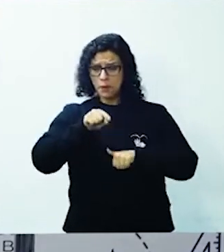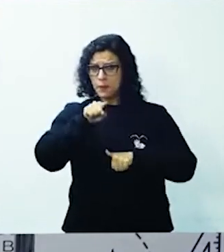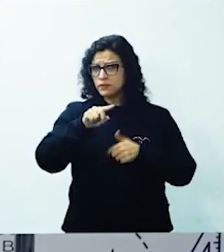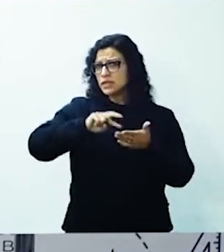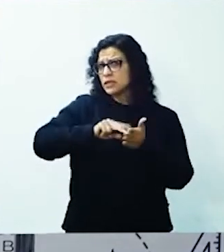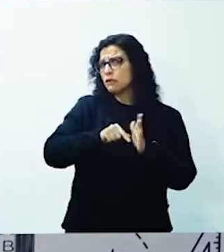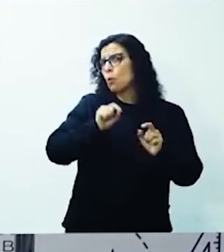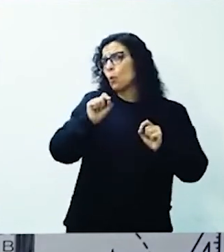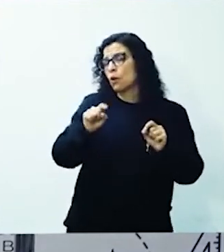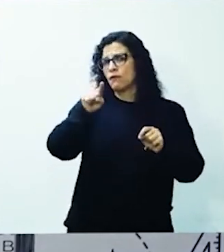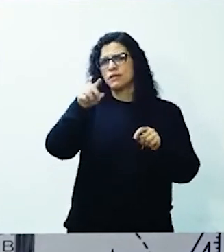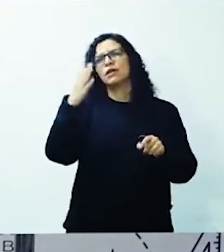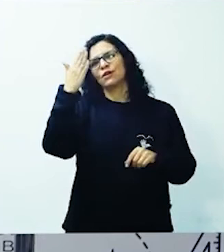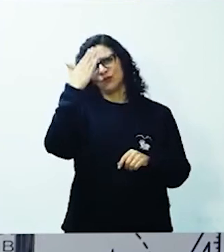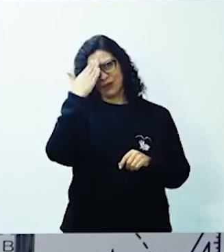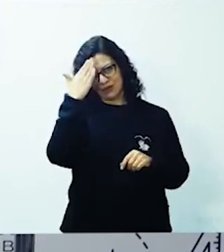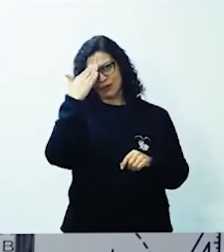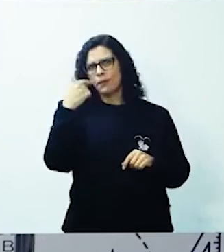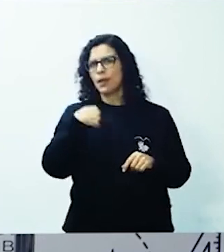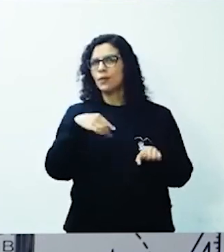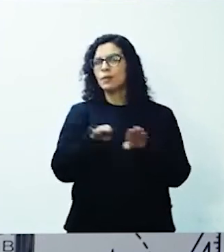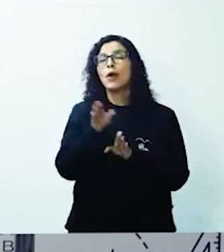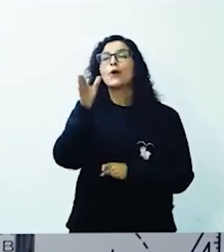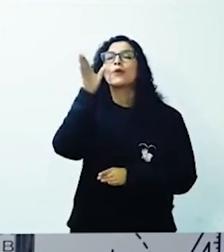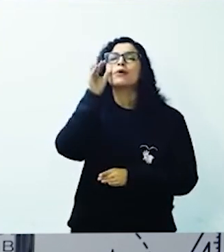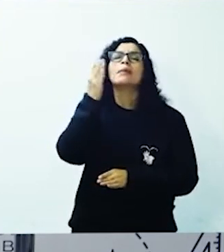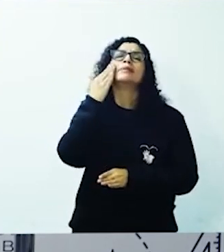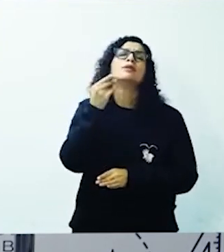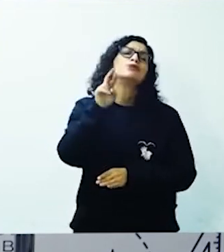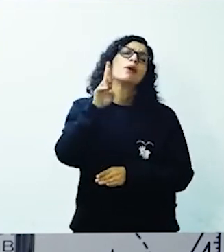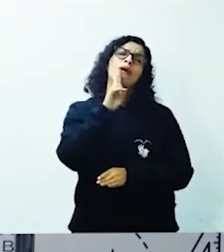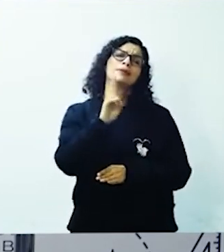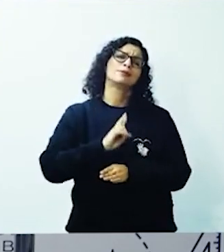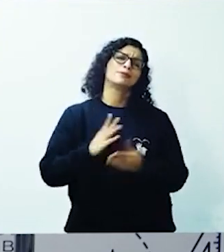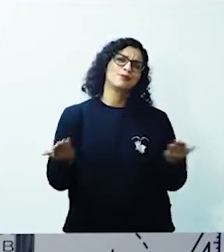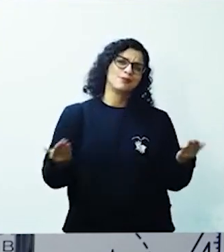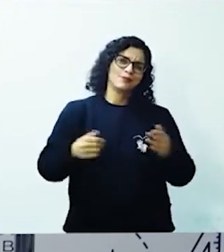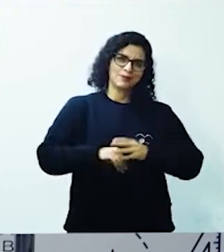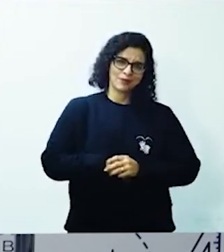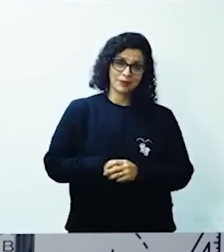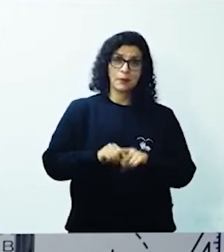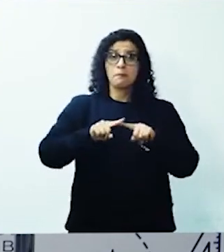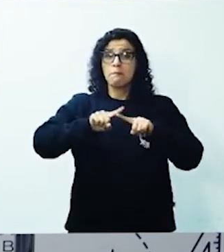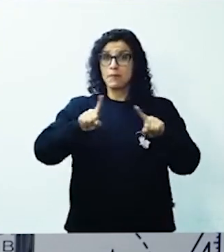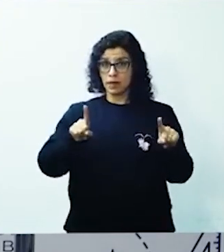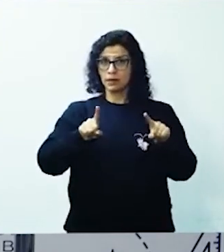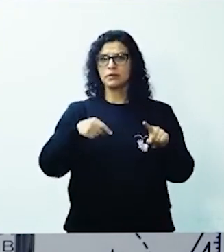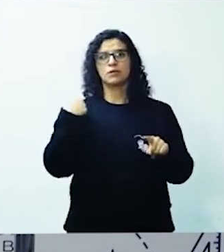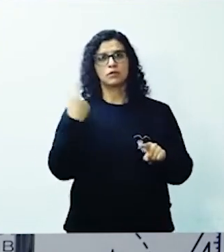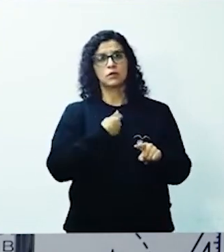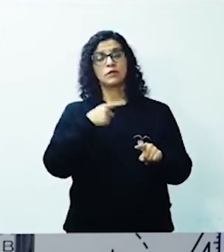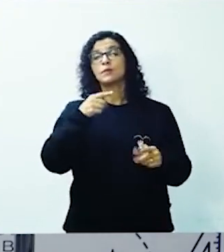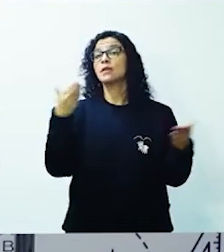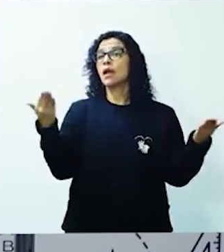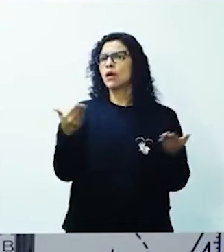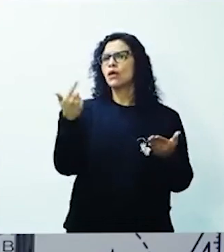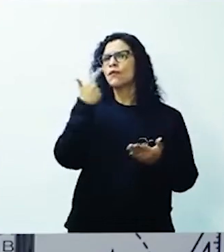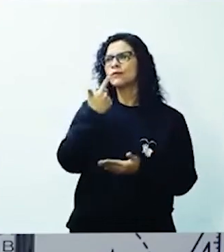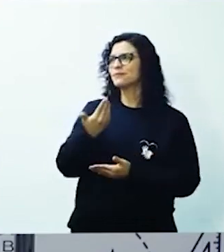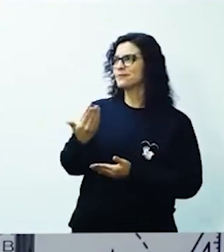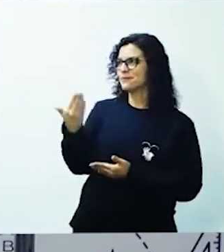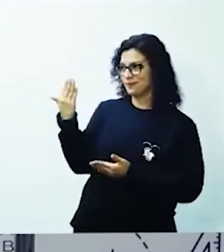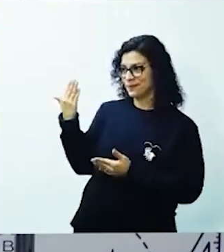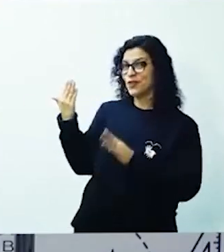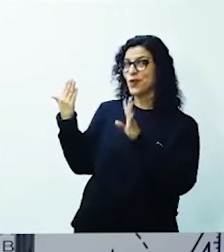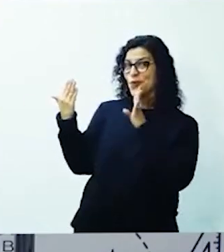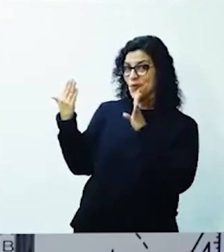E é claro que você já sabe que eu fico curioso para saber a sua resposta. Mas vamos, então,